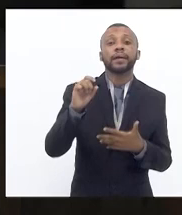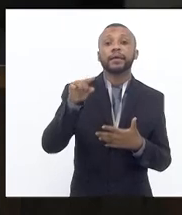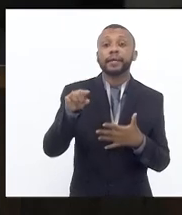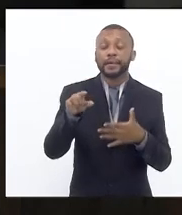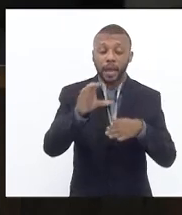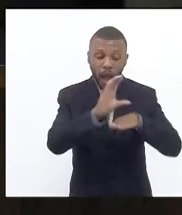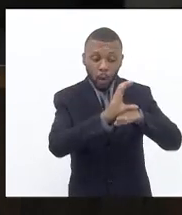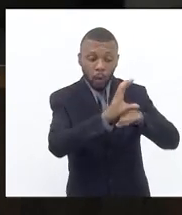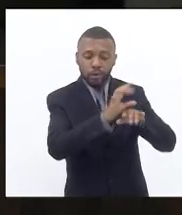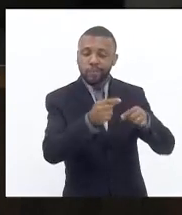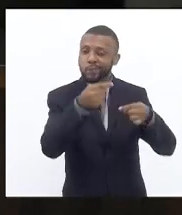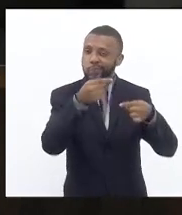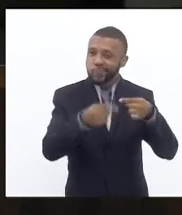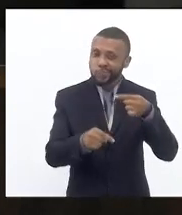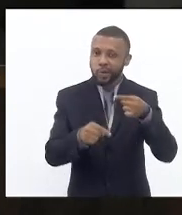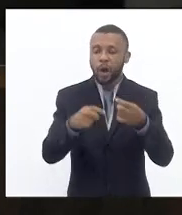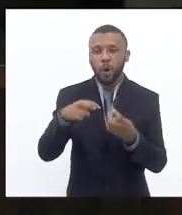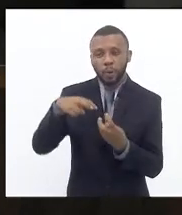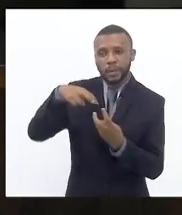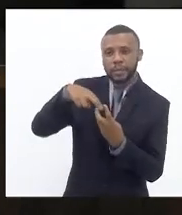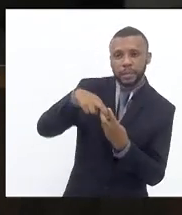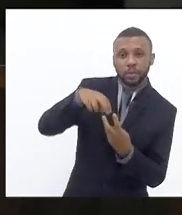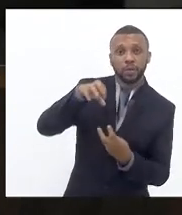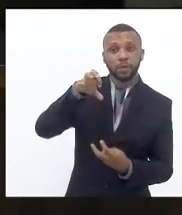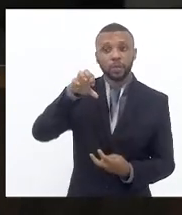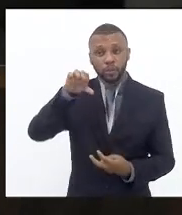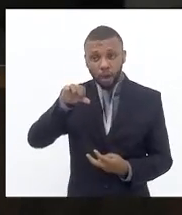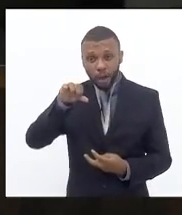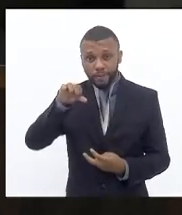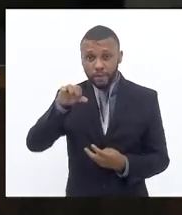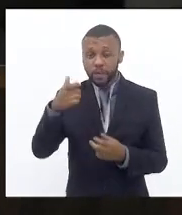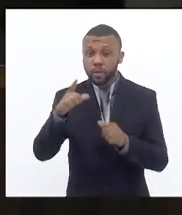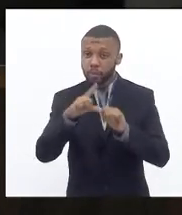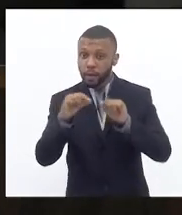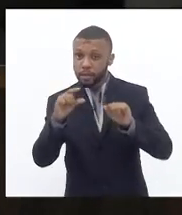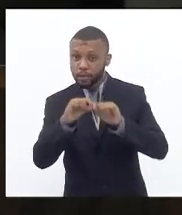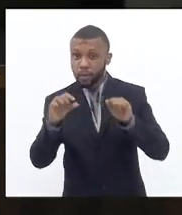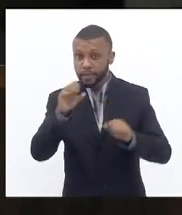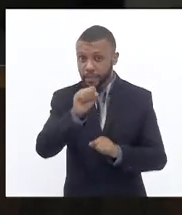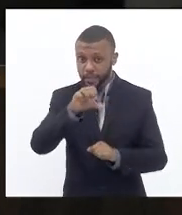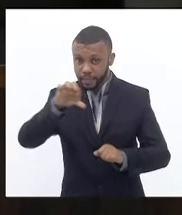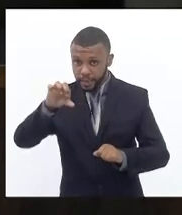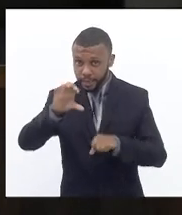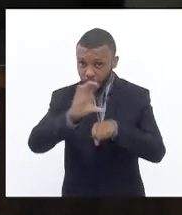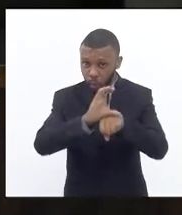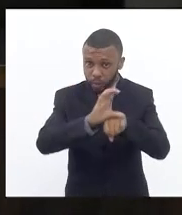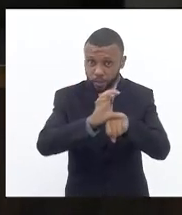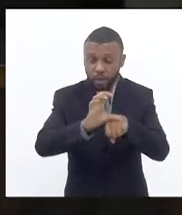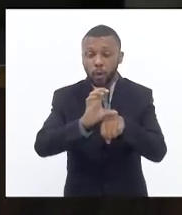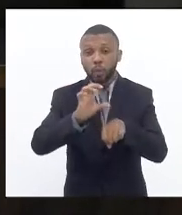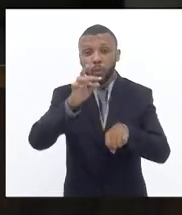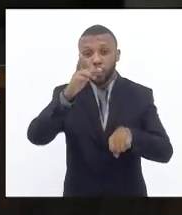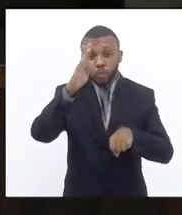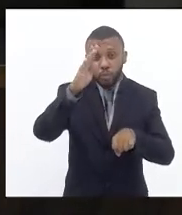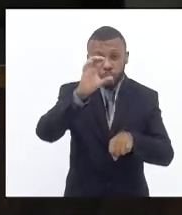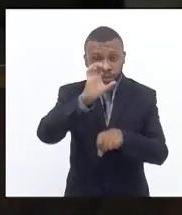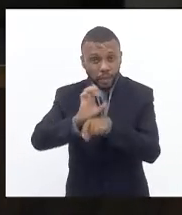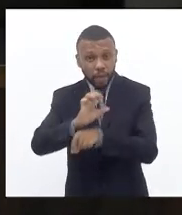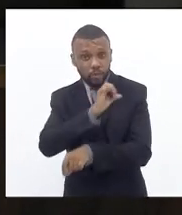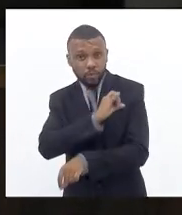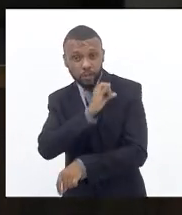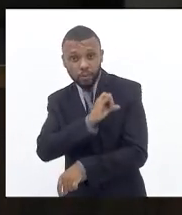inconstitucional o inciso 9 do artigo 83 a posição do Estado do Rio de Janeiro que prevê o triénio o